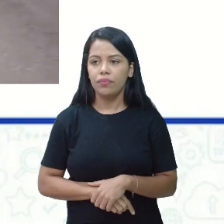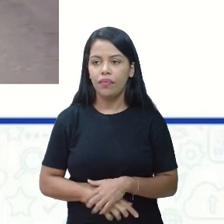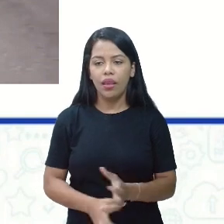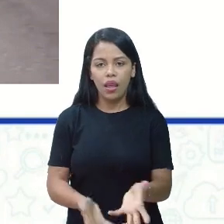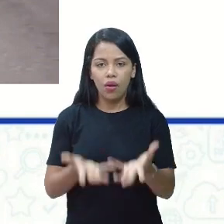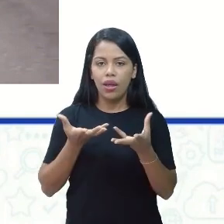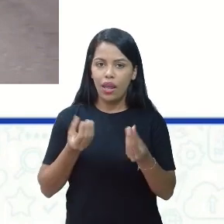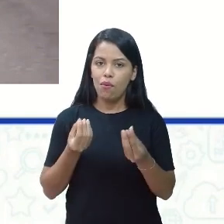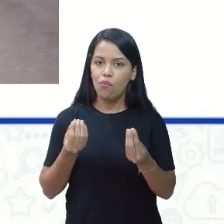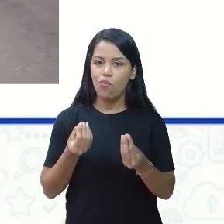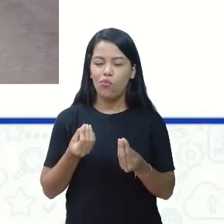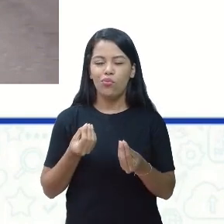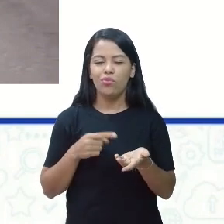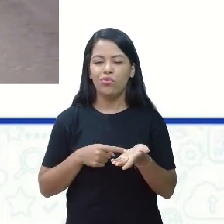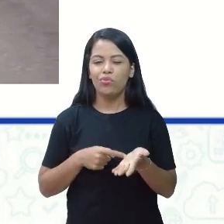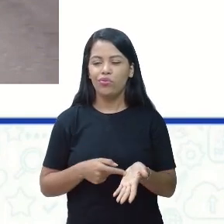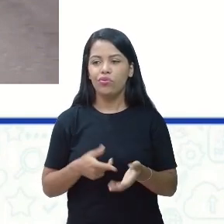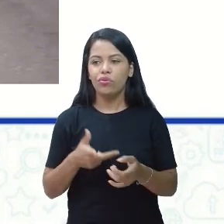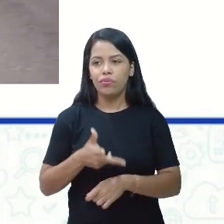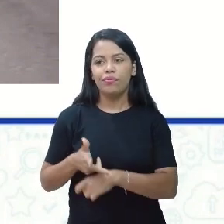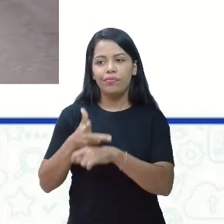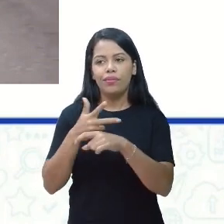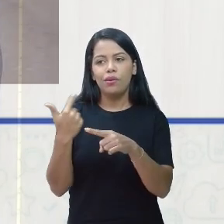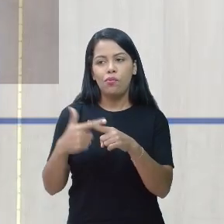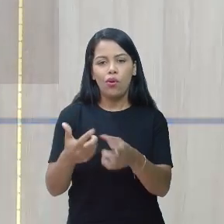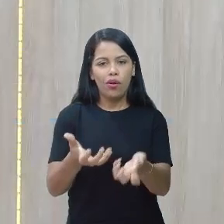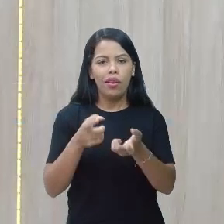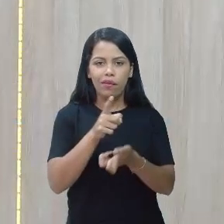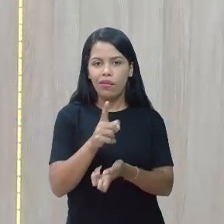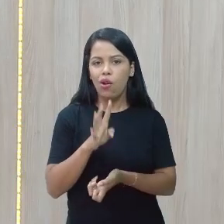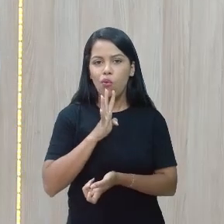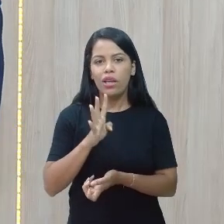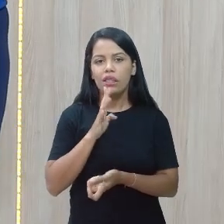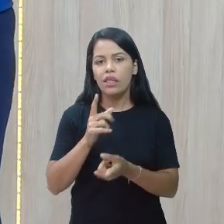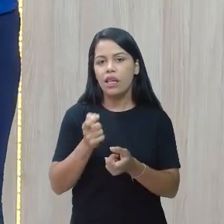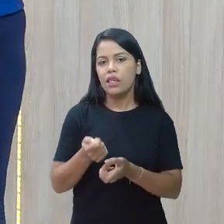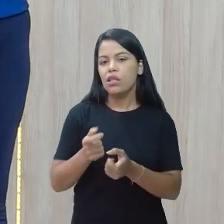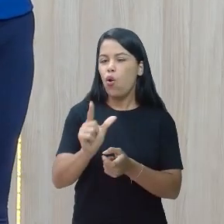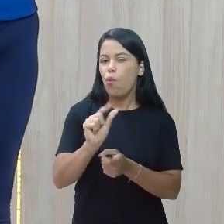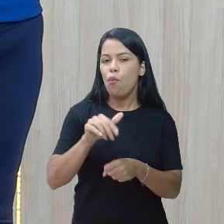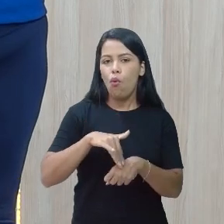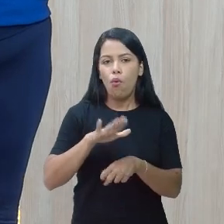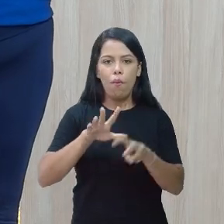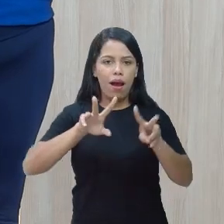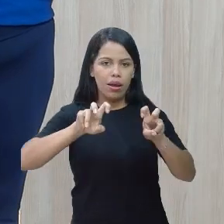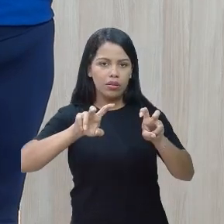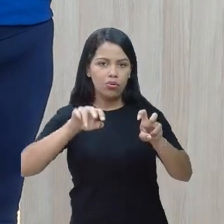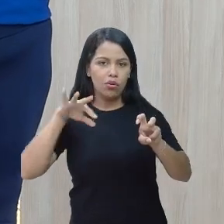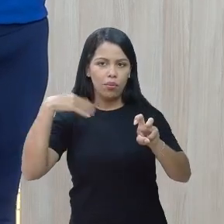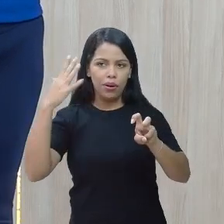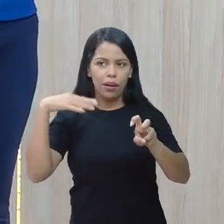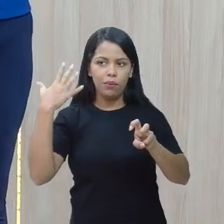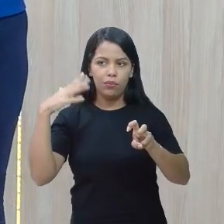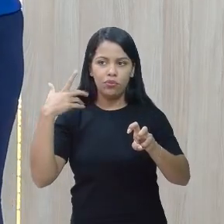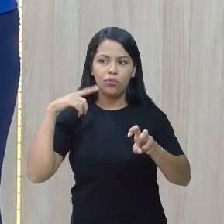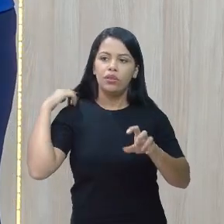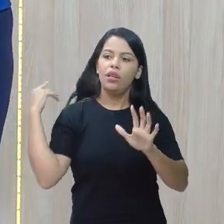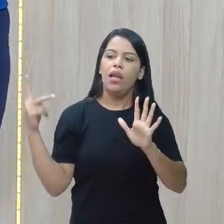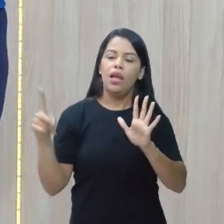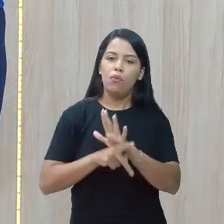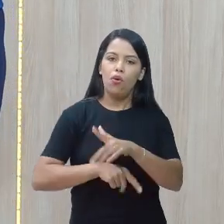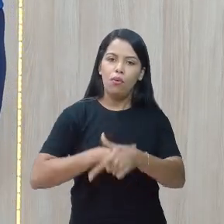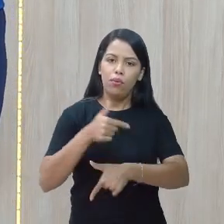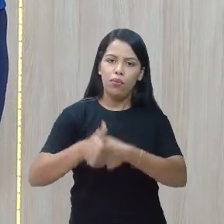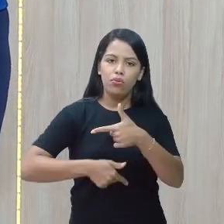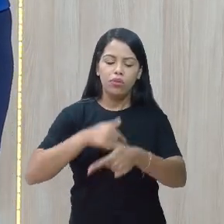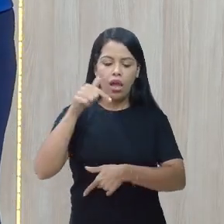Queria muito que rodasse, porque seria interessante vocês conhecerem um pouco música que é produzida